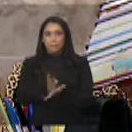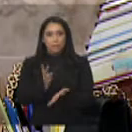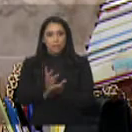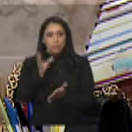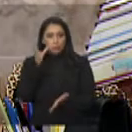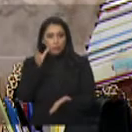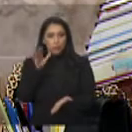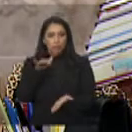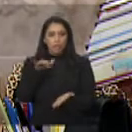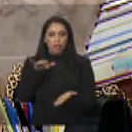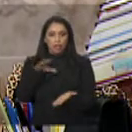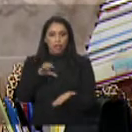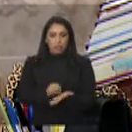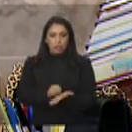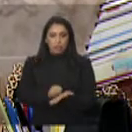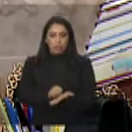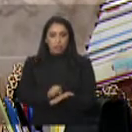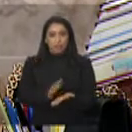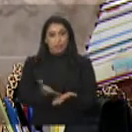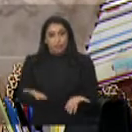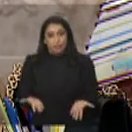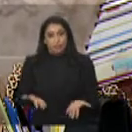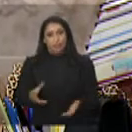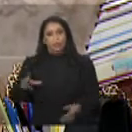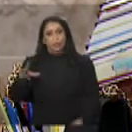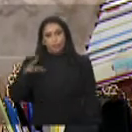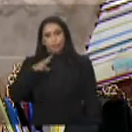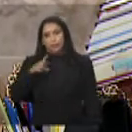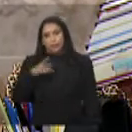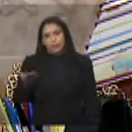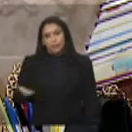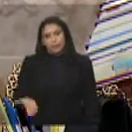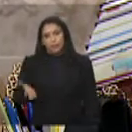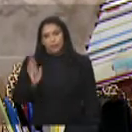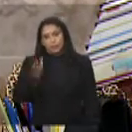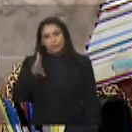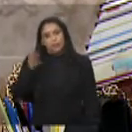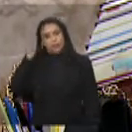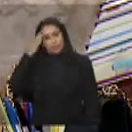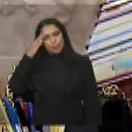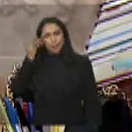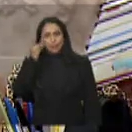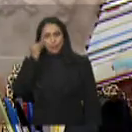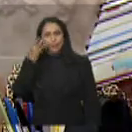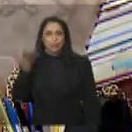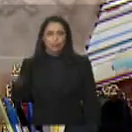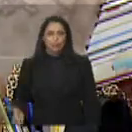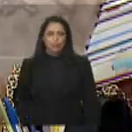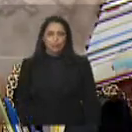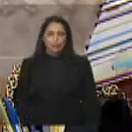porque há essa invasão de privacidade. Acho que todo mundo já passou por essa experiência. Então, obrigado.